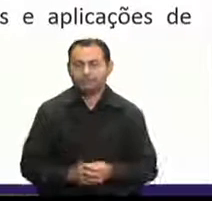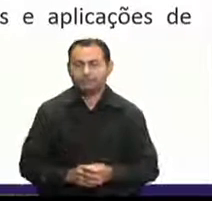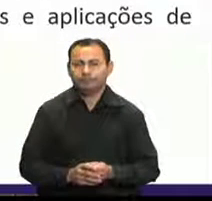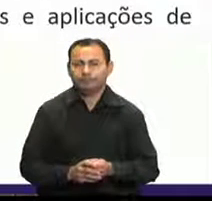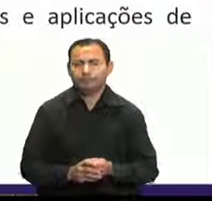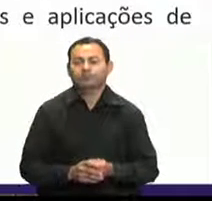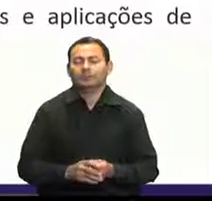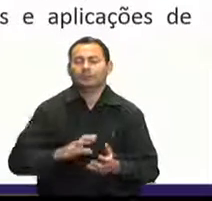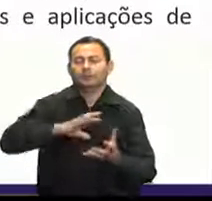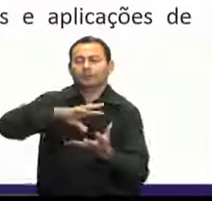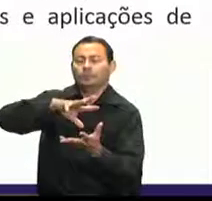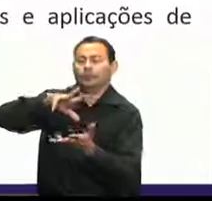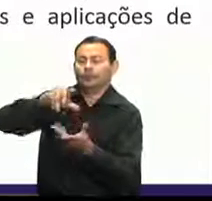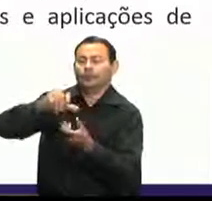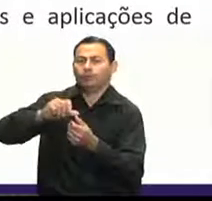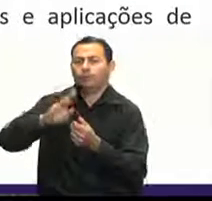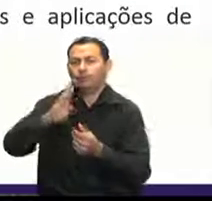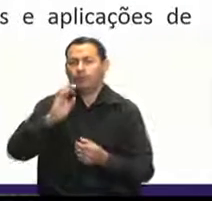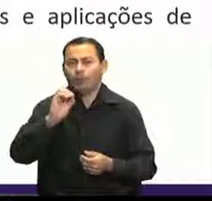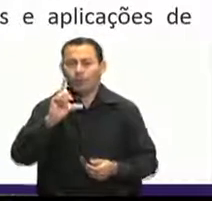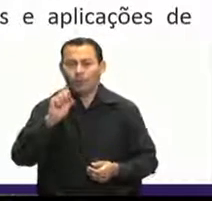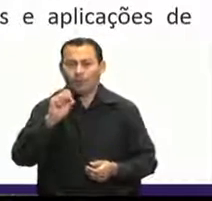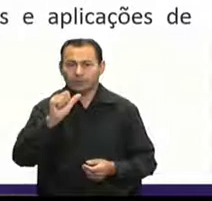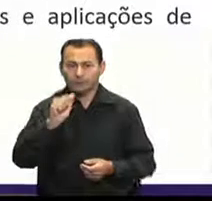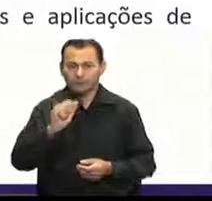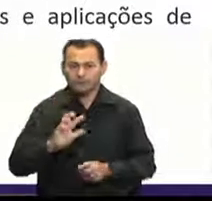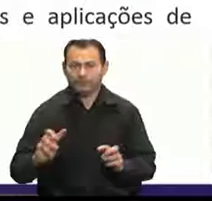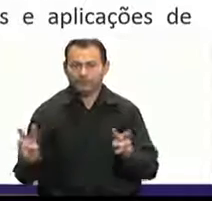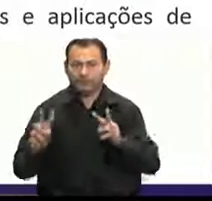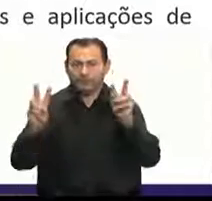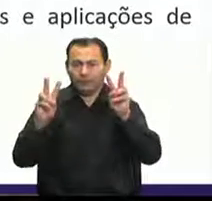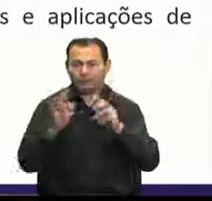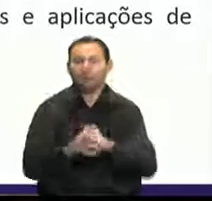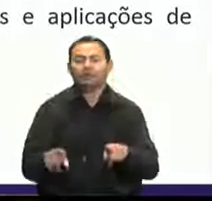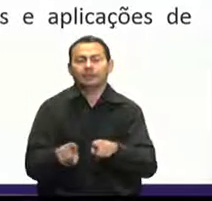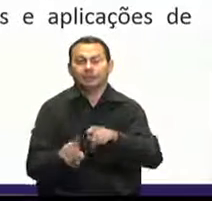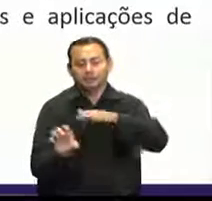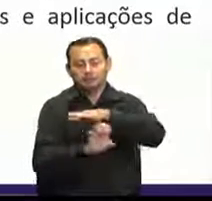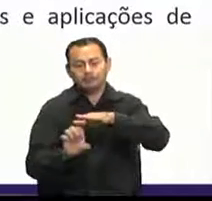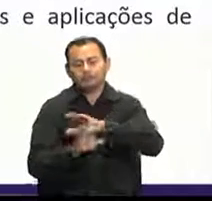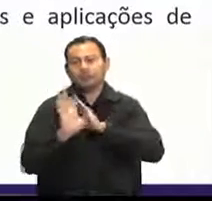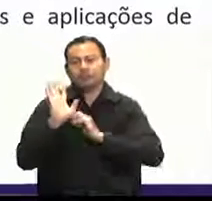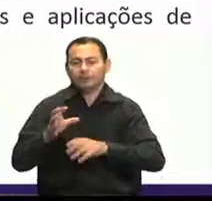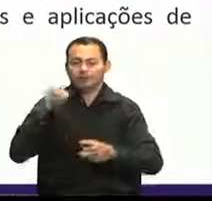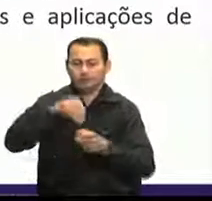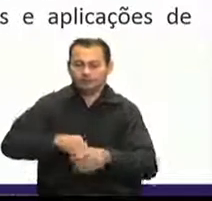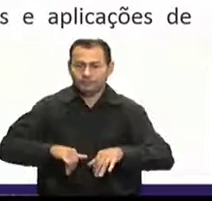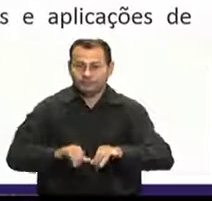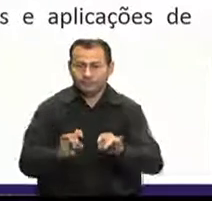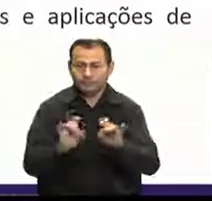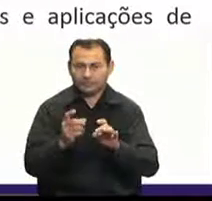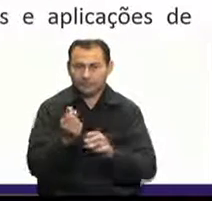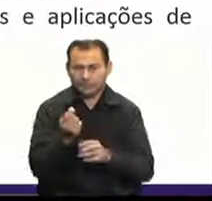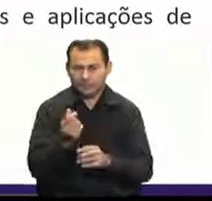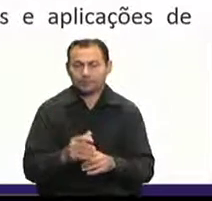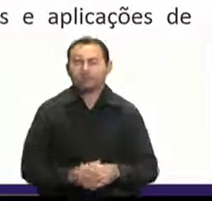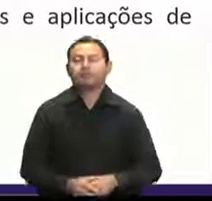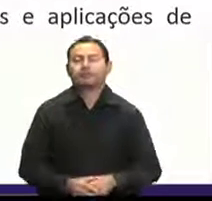o mundo da bolsa de valores e das empresas que já operam no mercado de capitais